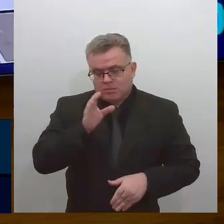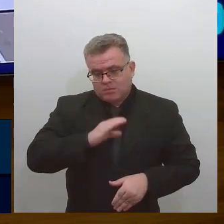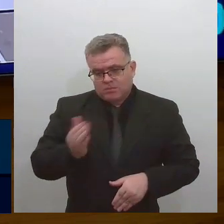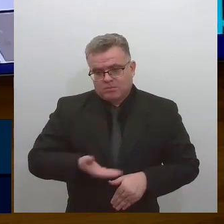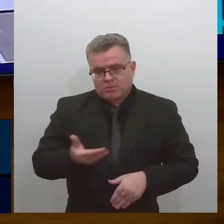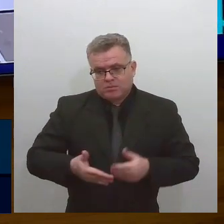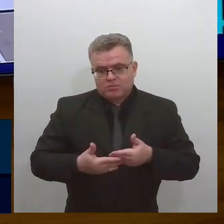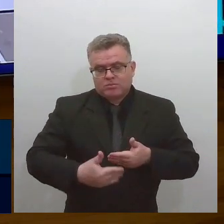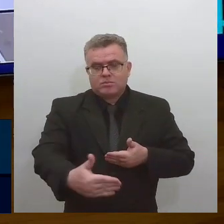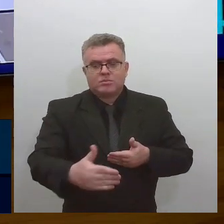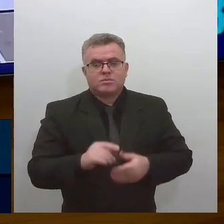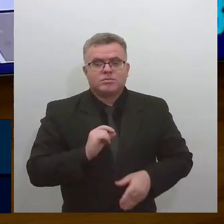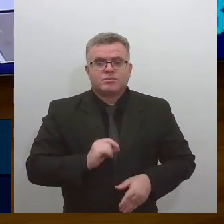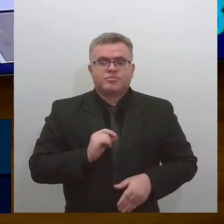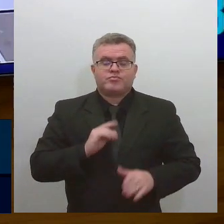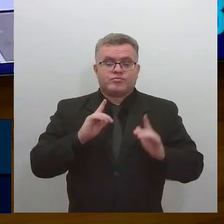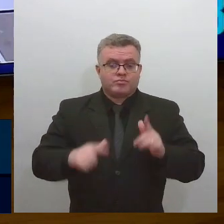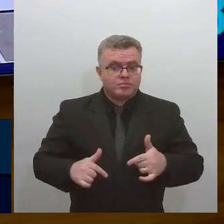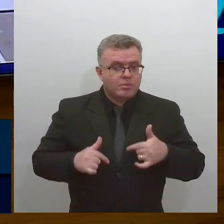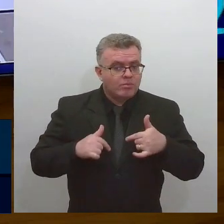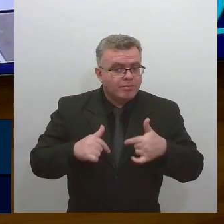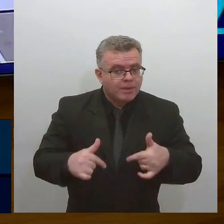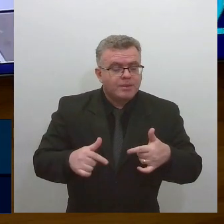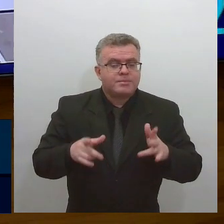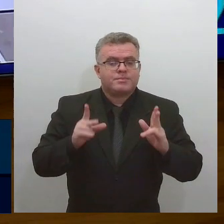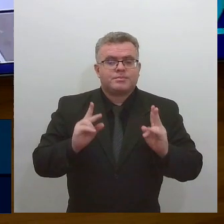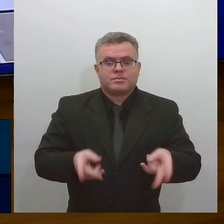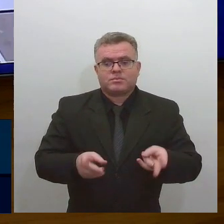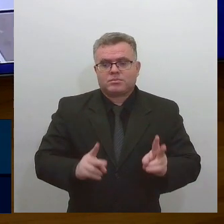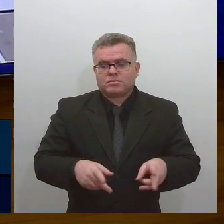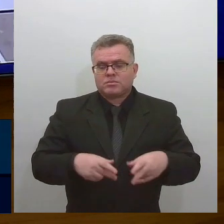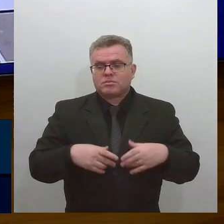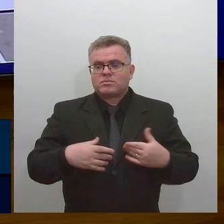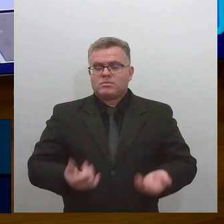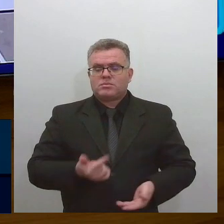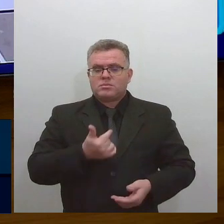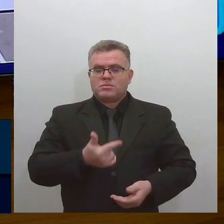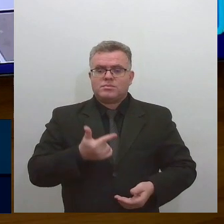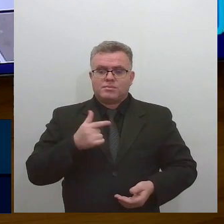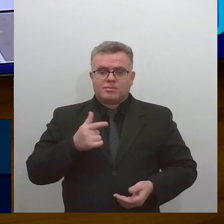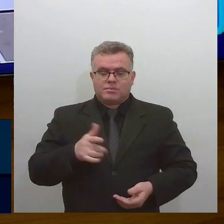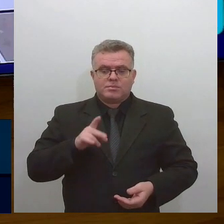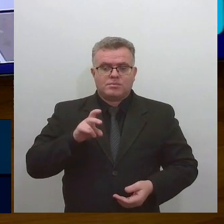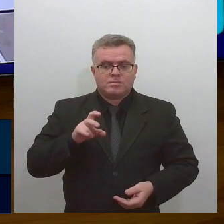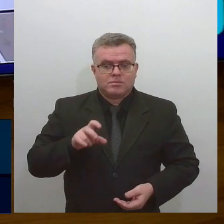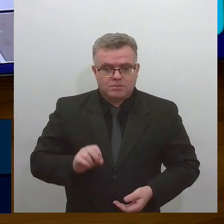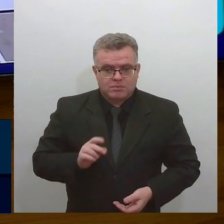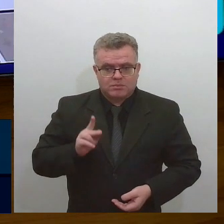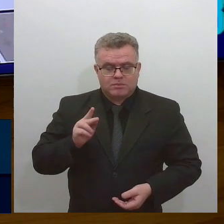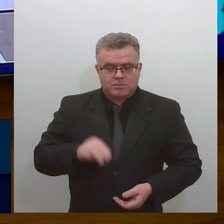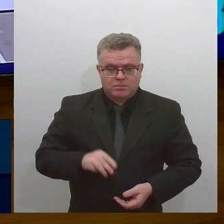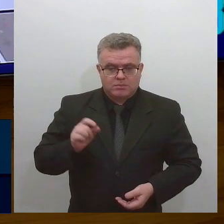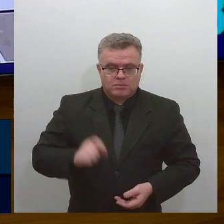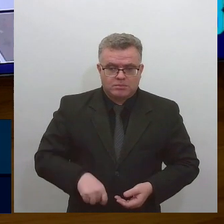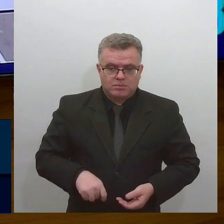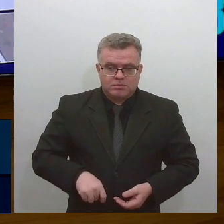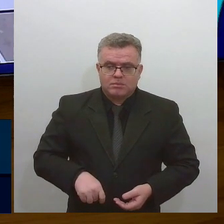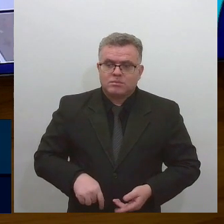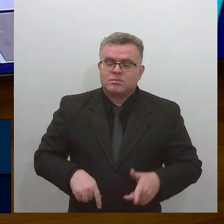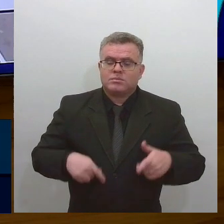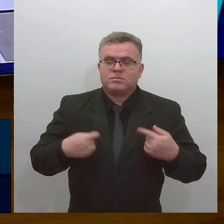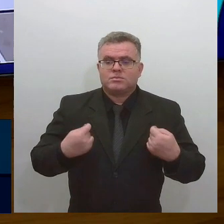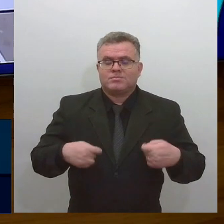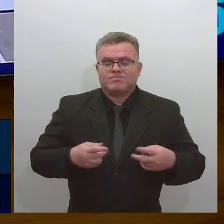que o denit tem 250 km em torno de 250 km de rodovias que precisam ser restauradas e nós temos